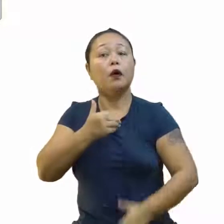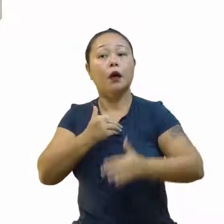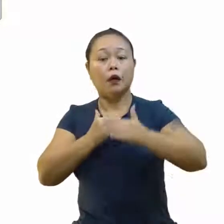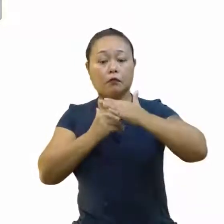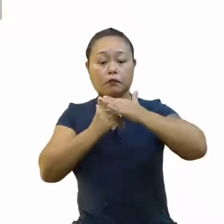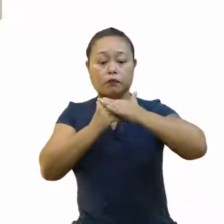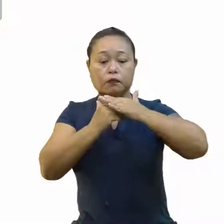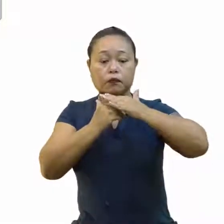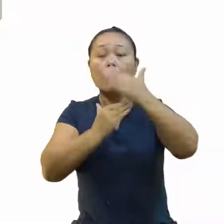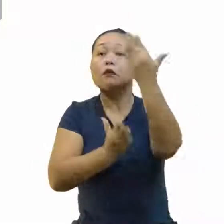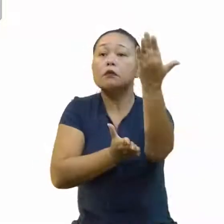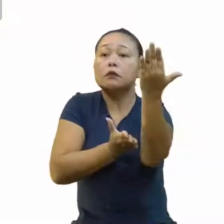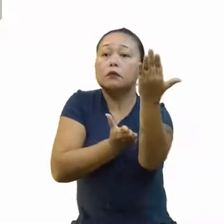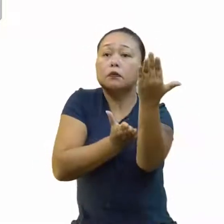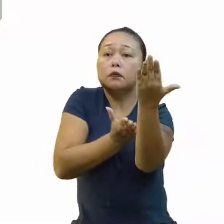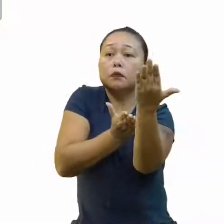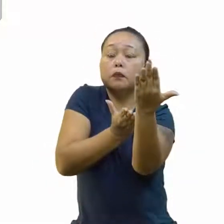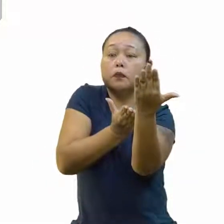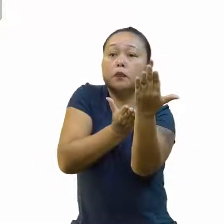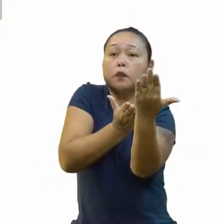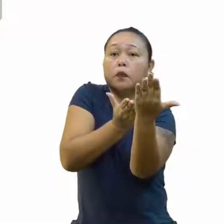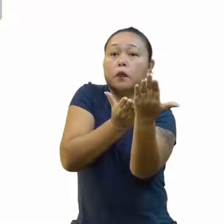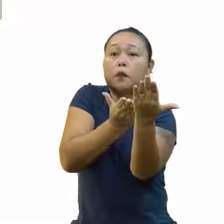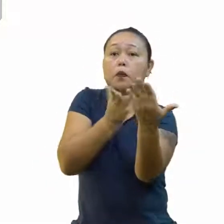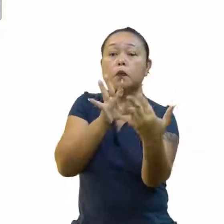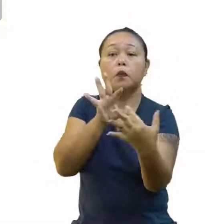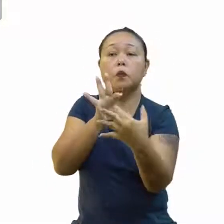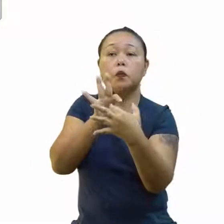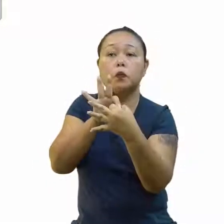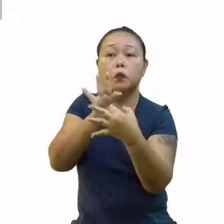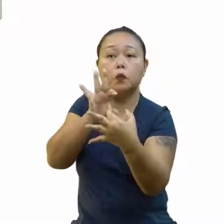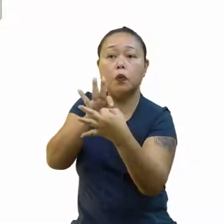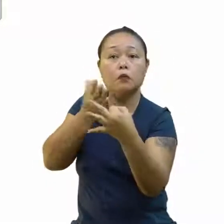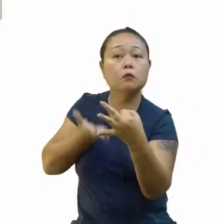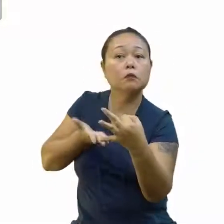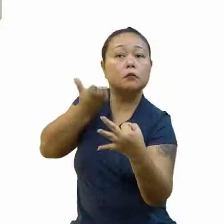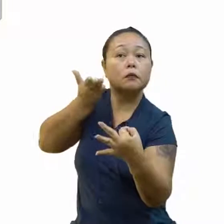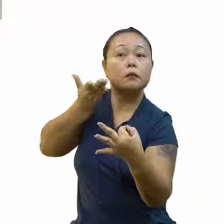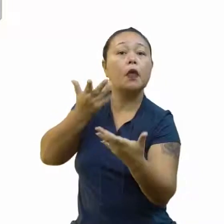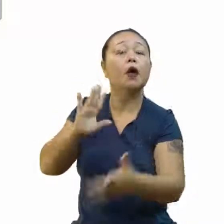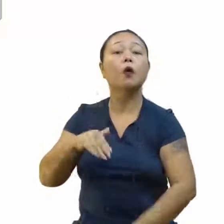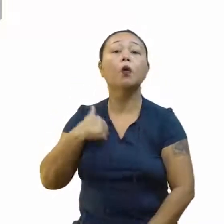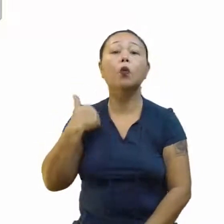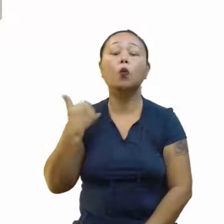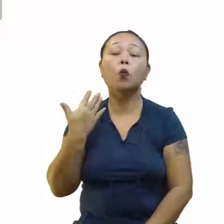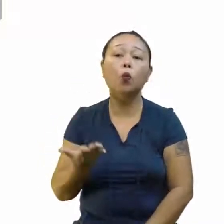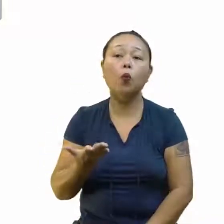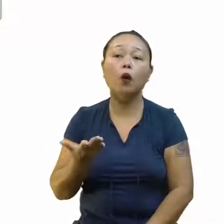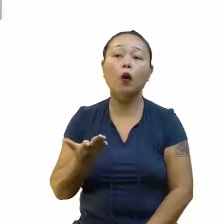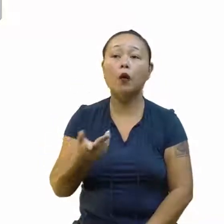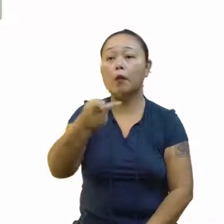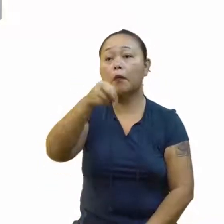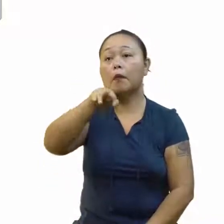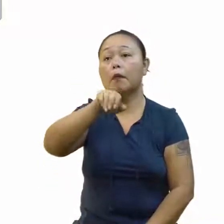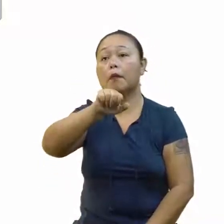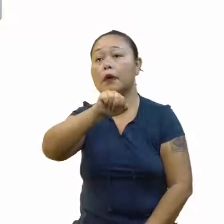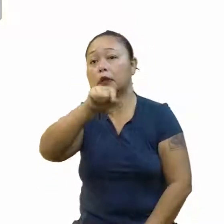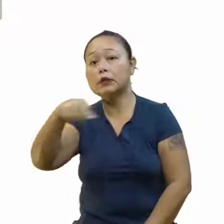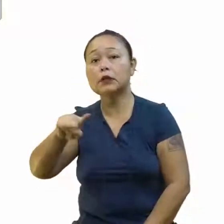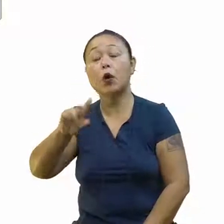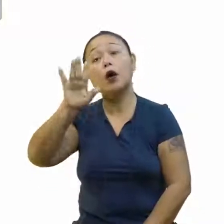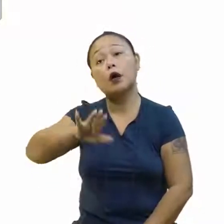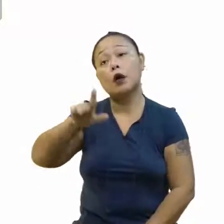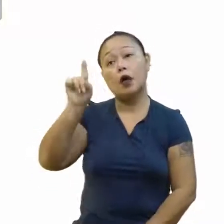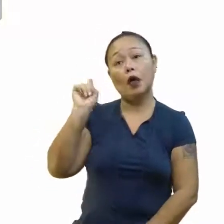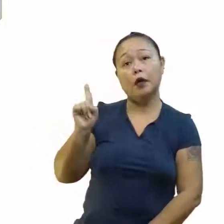dela assume ali um nível elevado. Qual que é a pressão que a gente está falando? Geralmente é